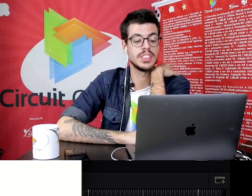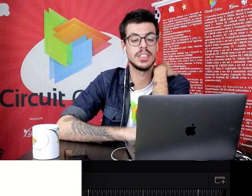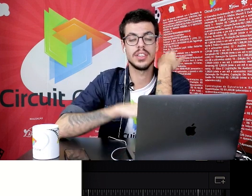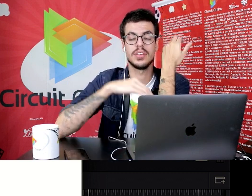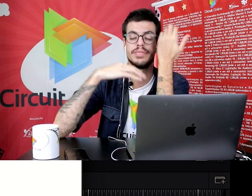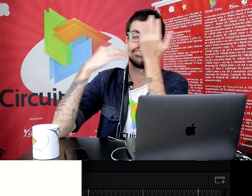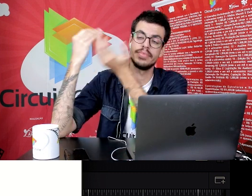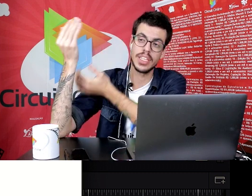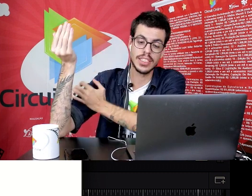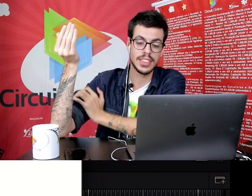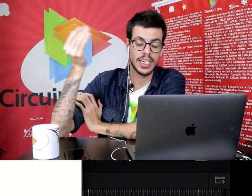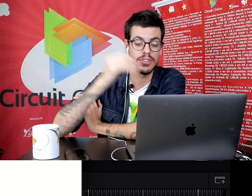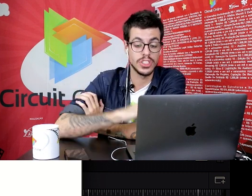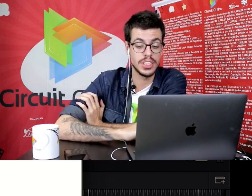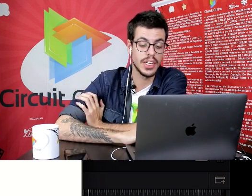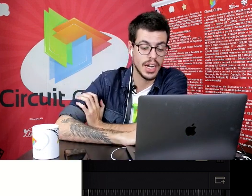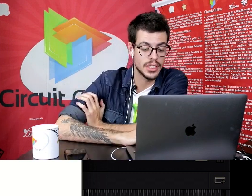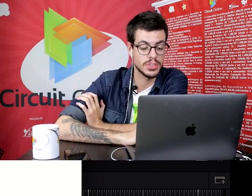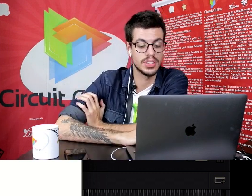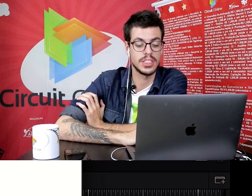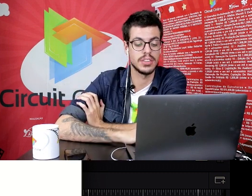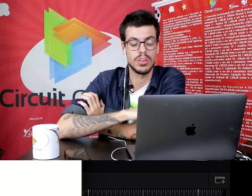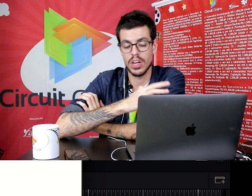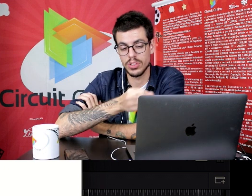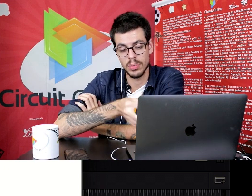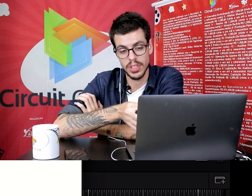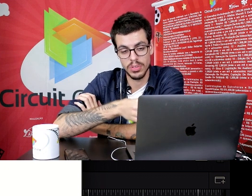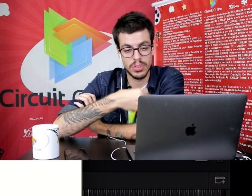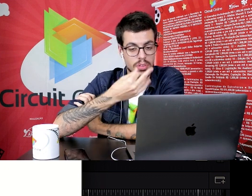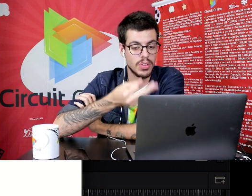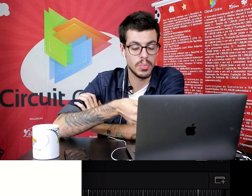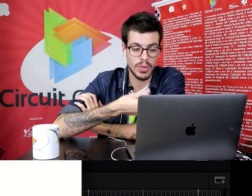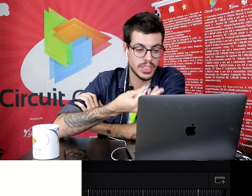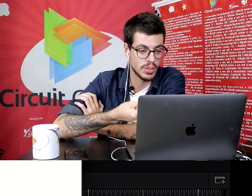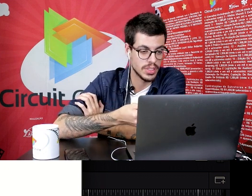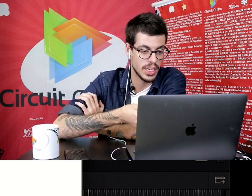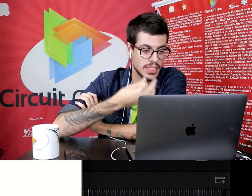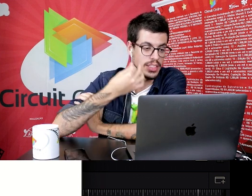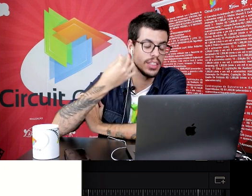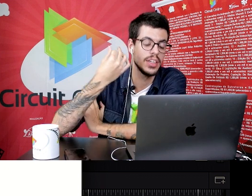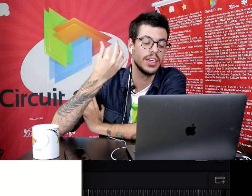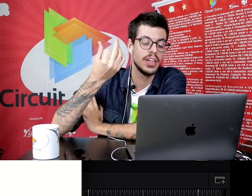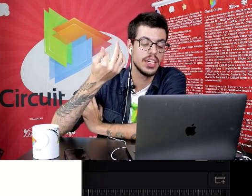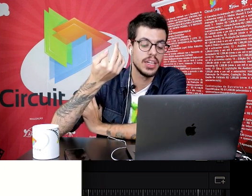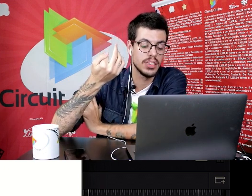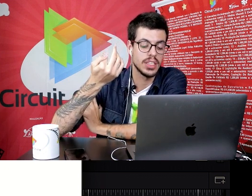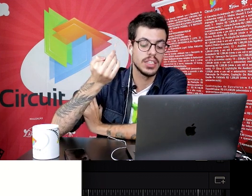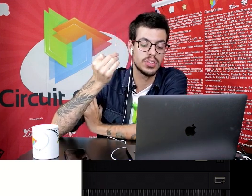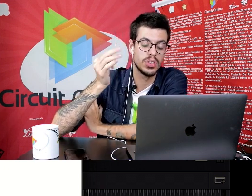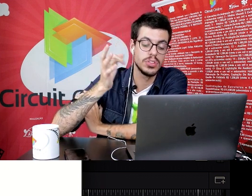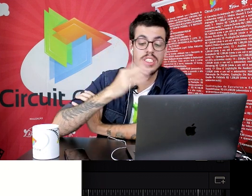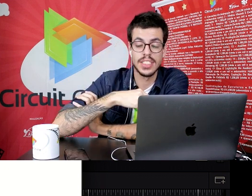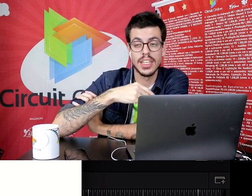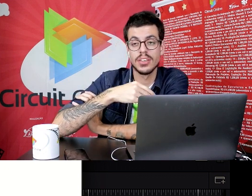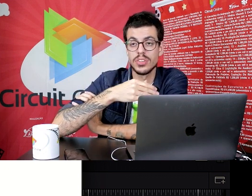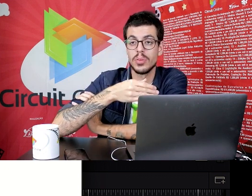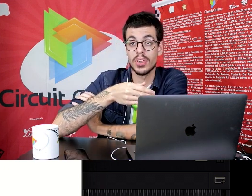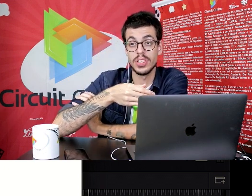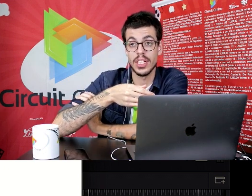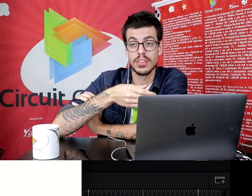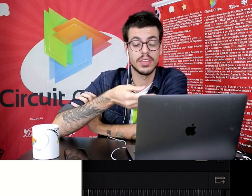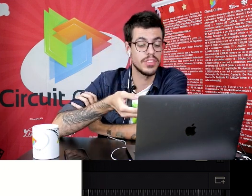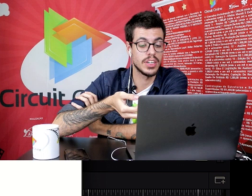de você ter esses arquivos deslinkados quando você trocar de computador, alguma coisa acontece e os arquivos todos desligam no